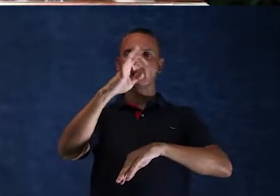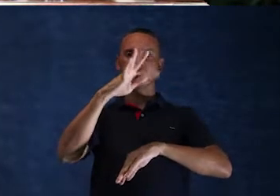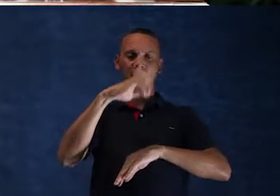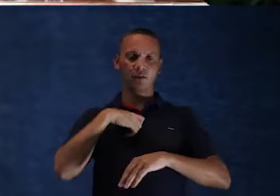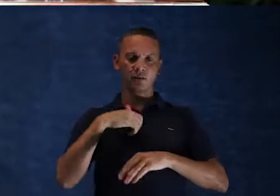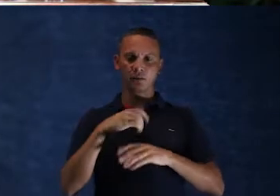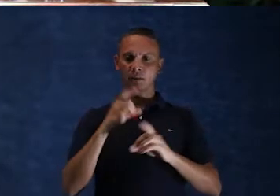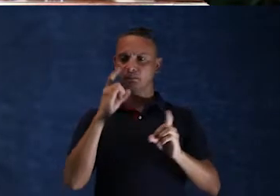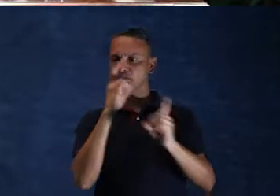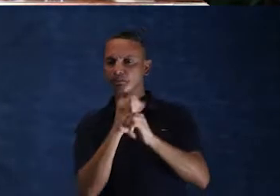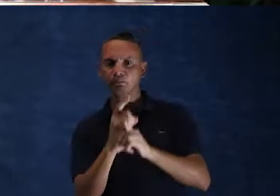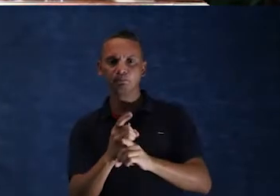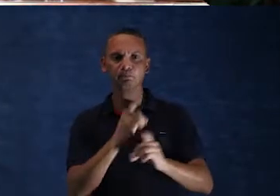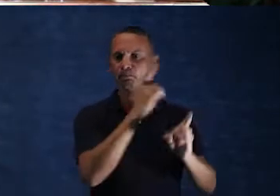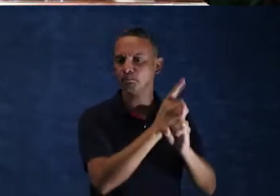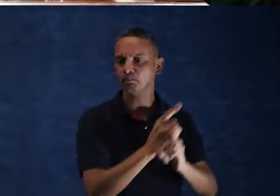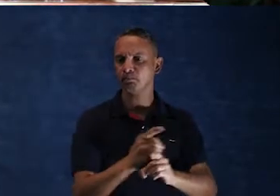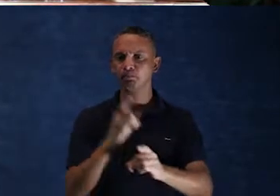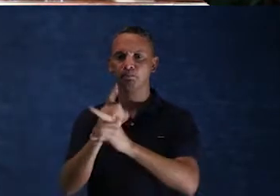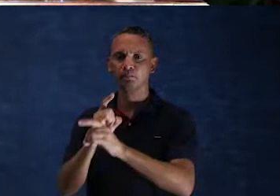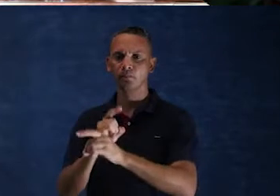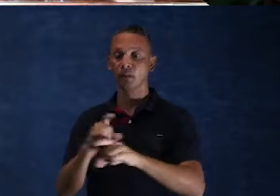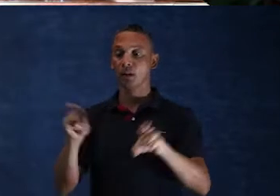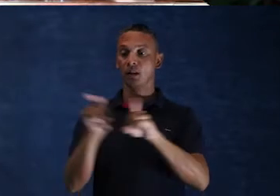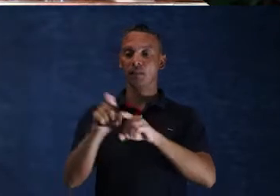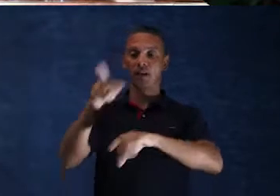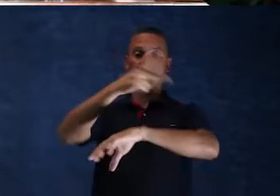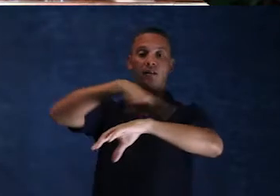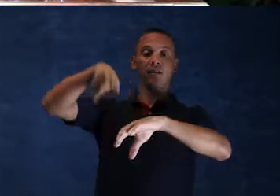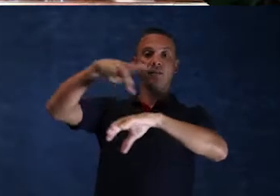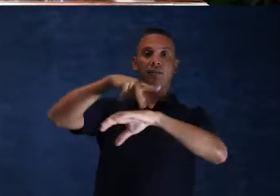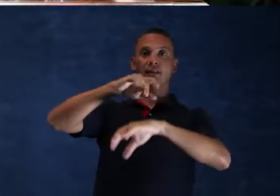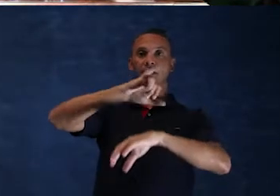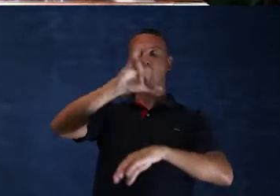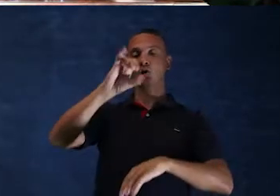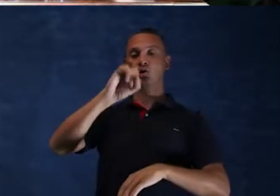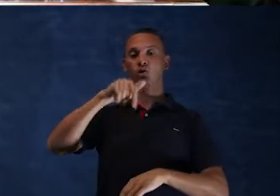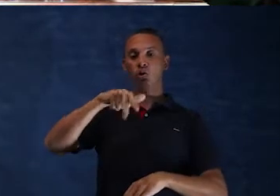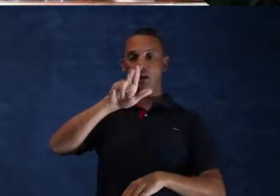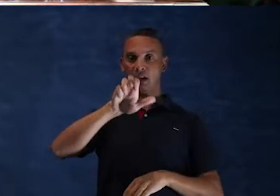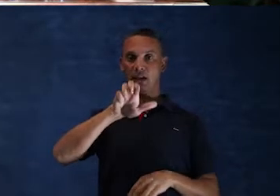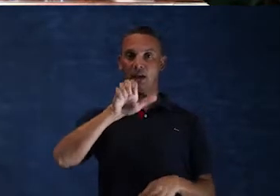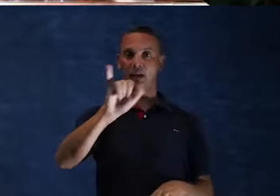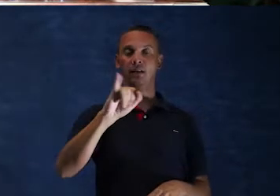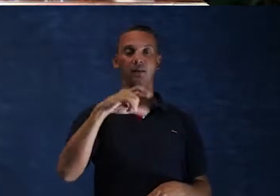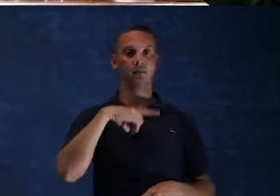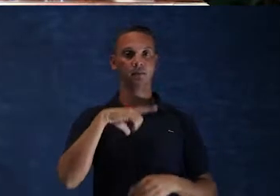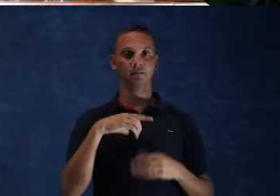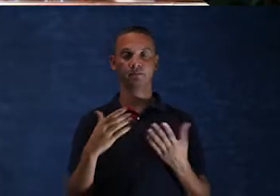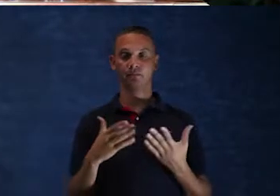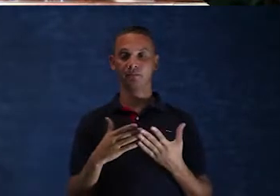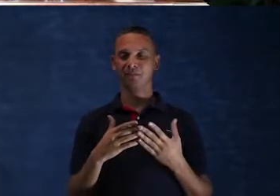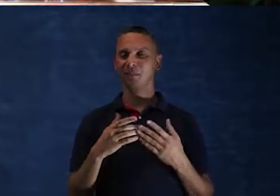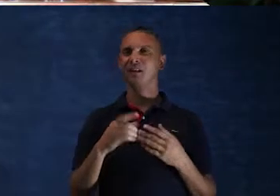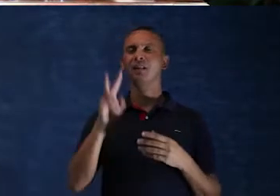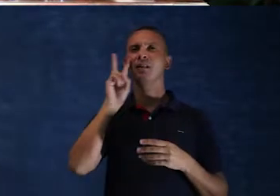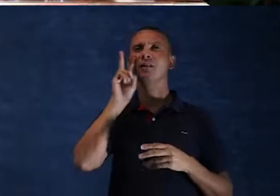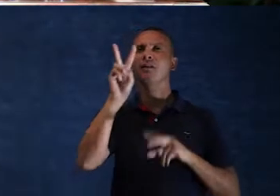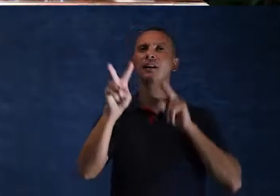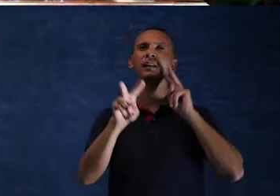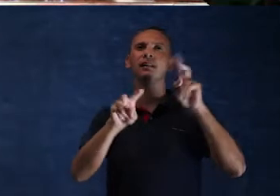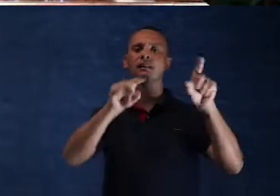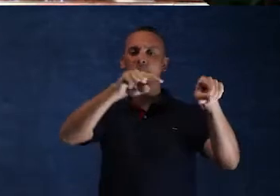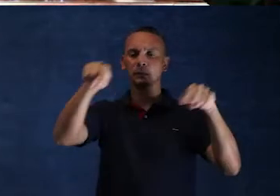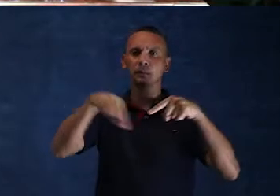Carlos Taylor ou na Rua das Acácias, passando pela Praça do Jockey e pelo Hipódromo. Mesmo com essas marcas espaciais